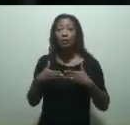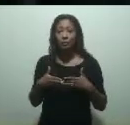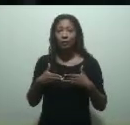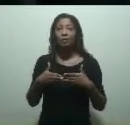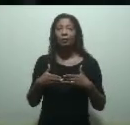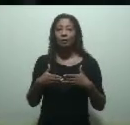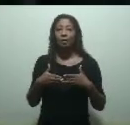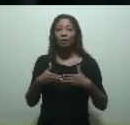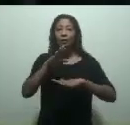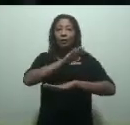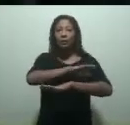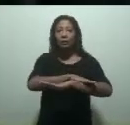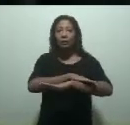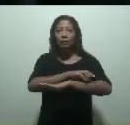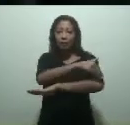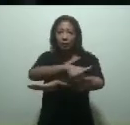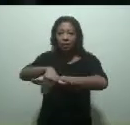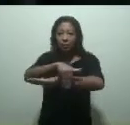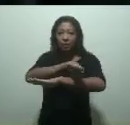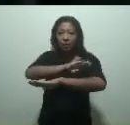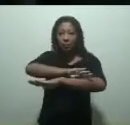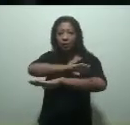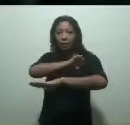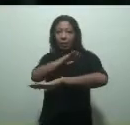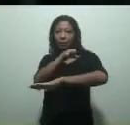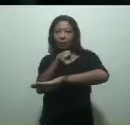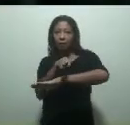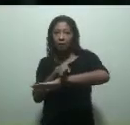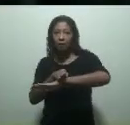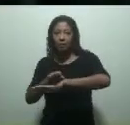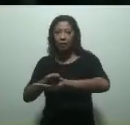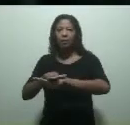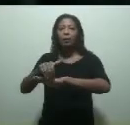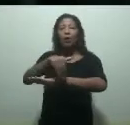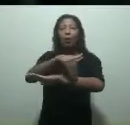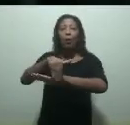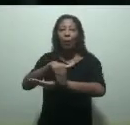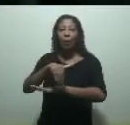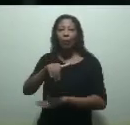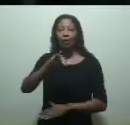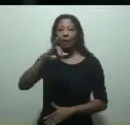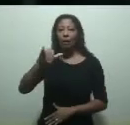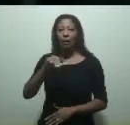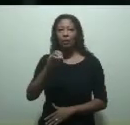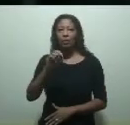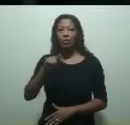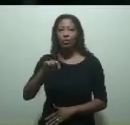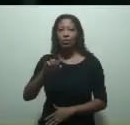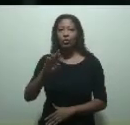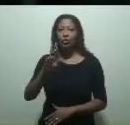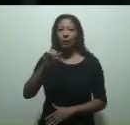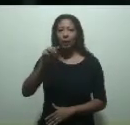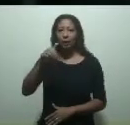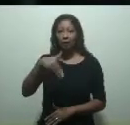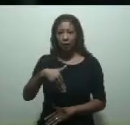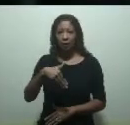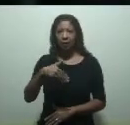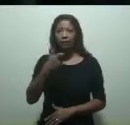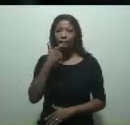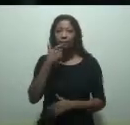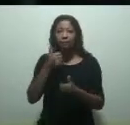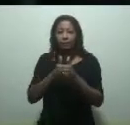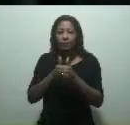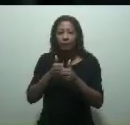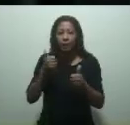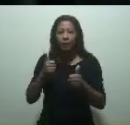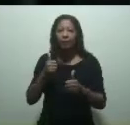uma ondulação transversal situado na Avenida Joaquim Patrício, no bairro de Pium, próximo à Vila